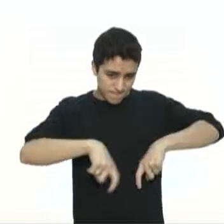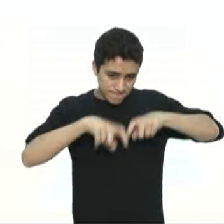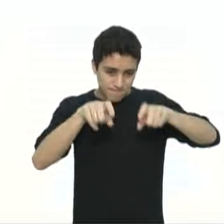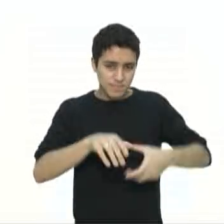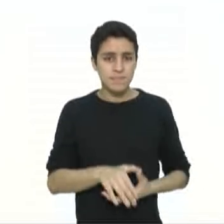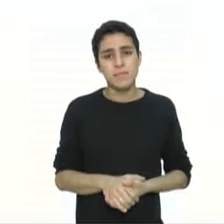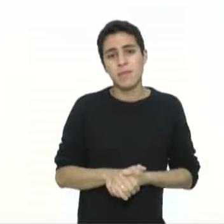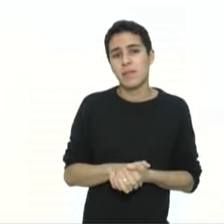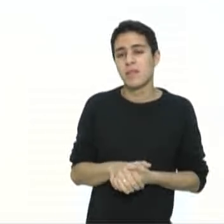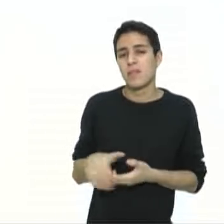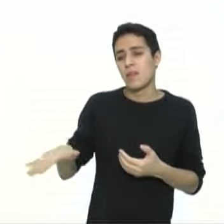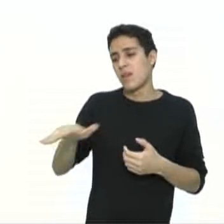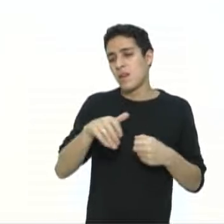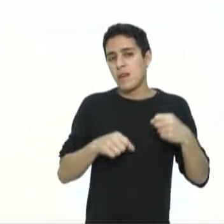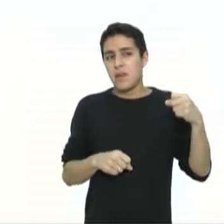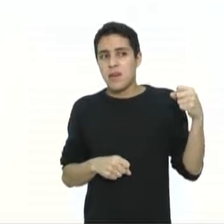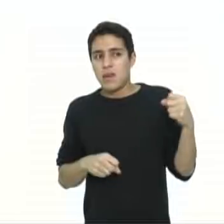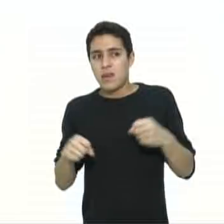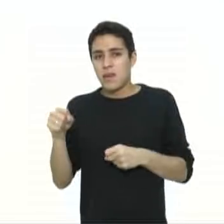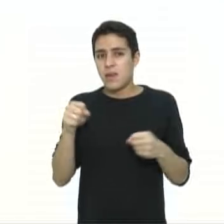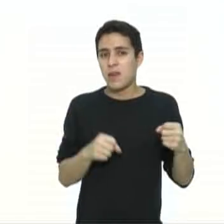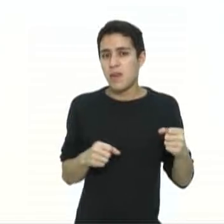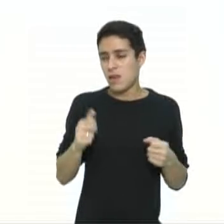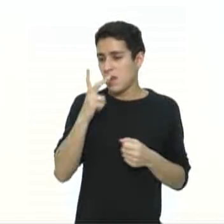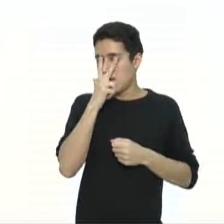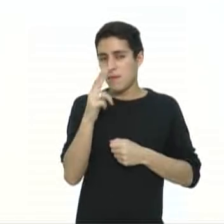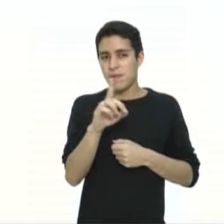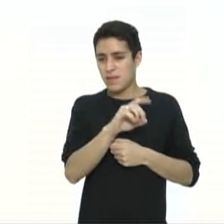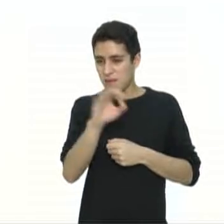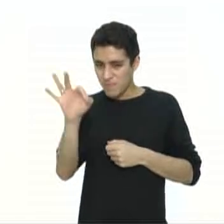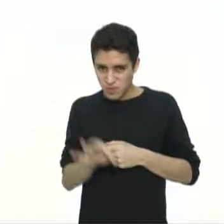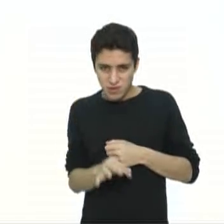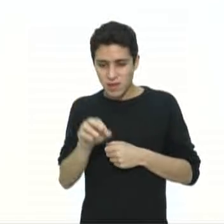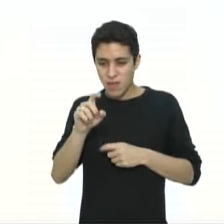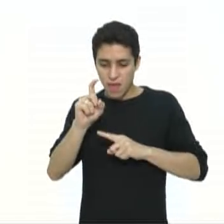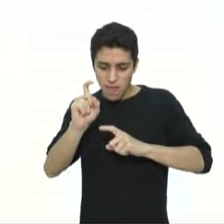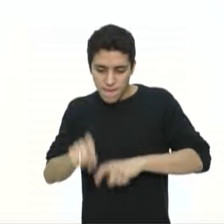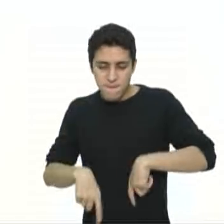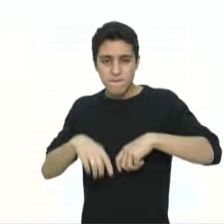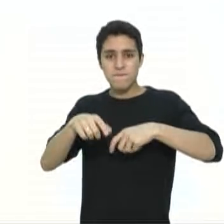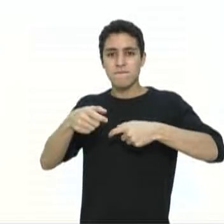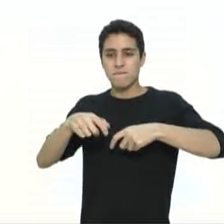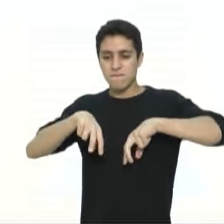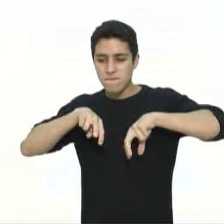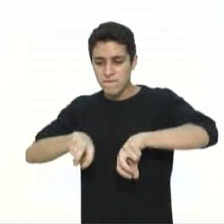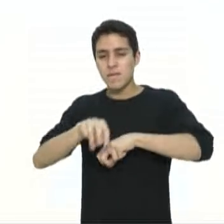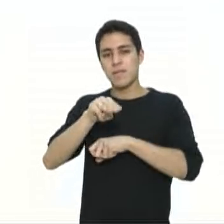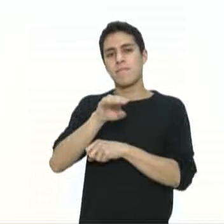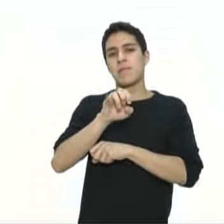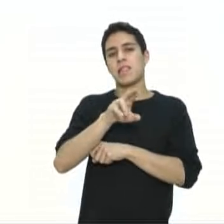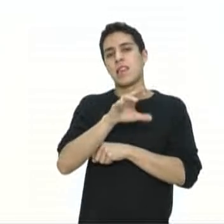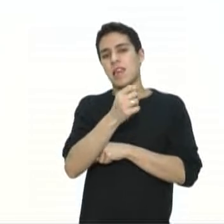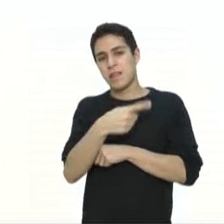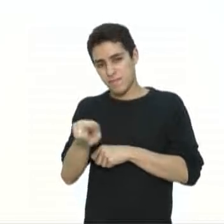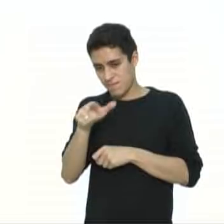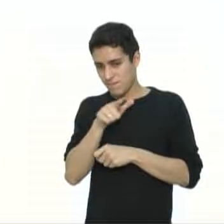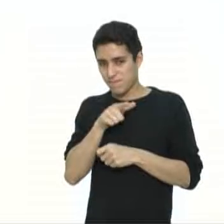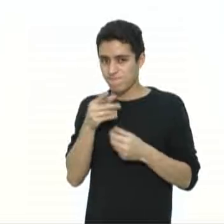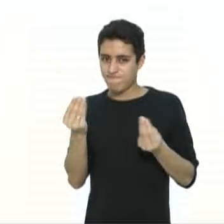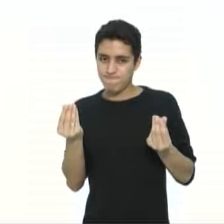de indústria é quase que 100% de mineração e tem uma contribuição, né, não